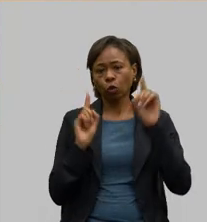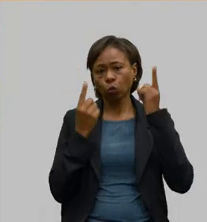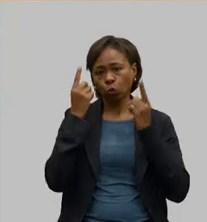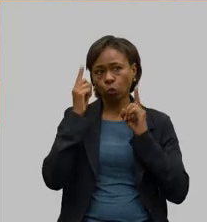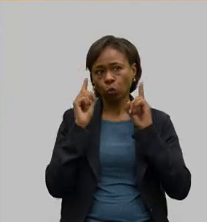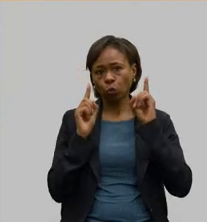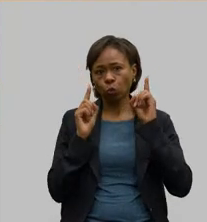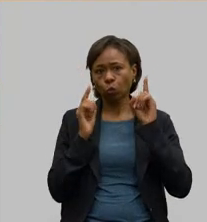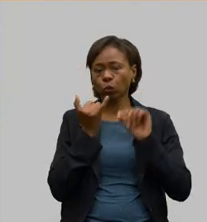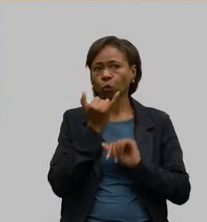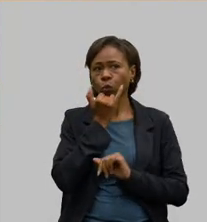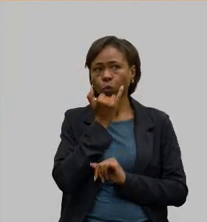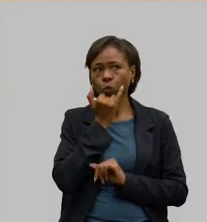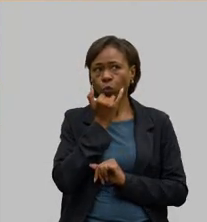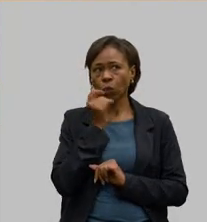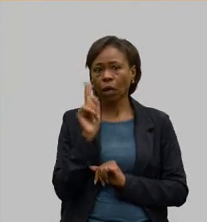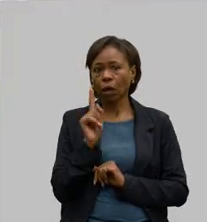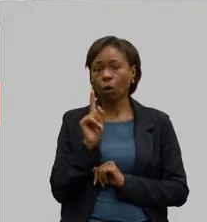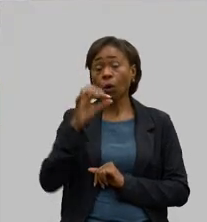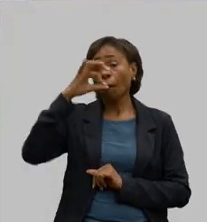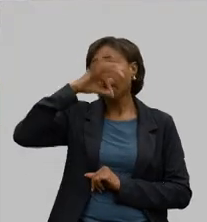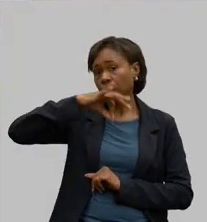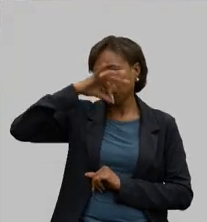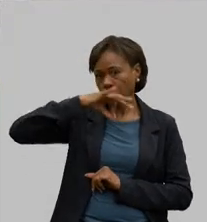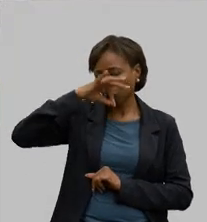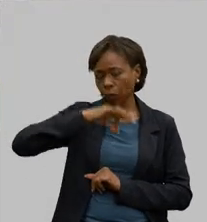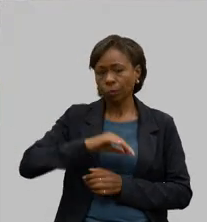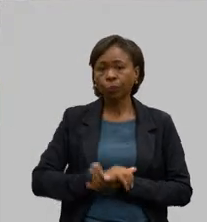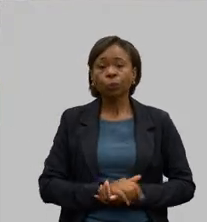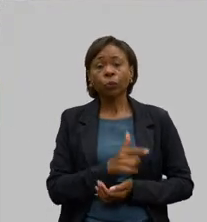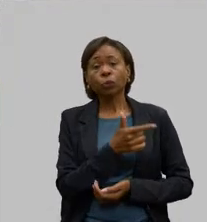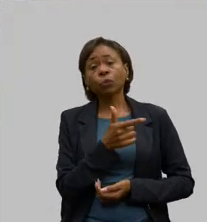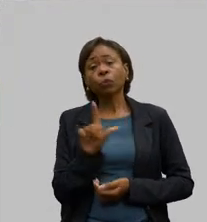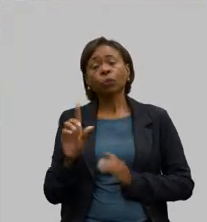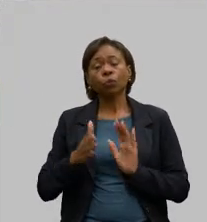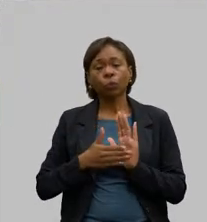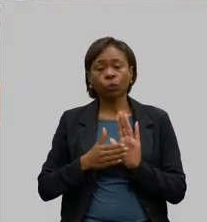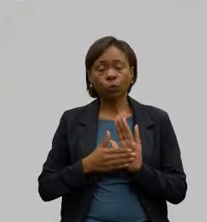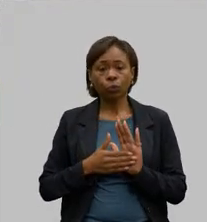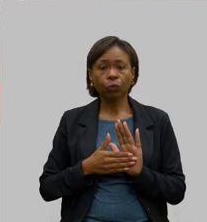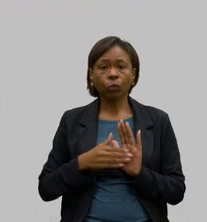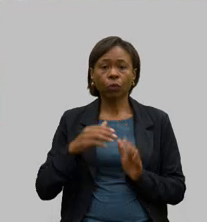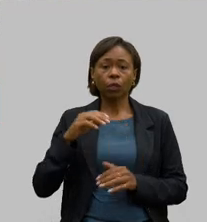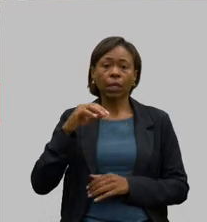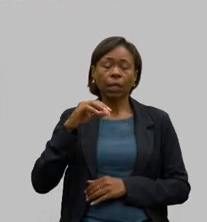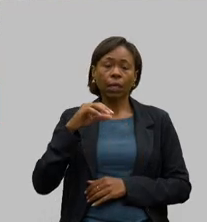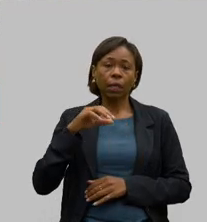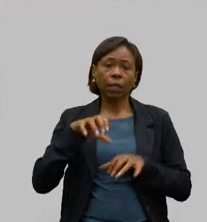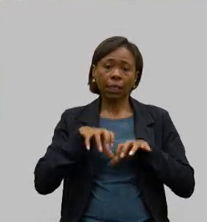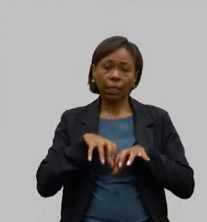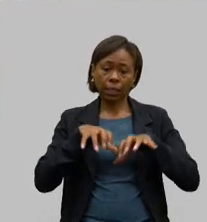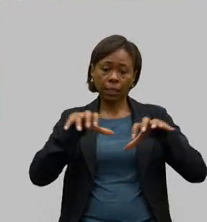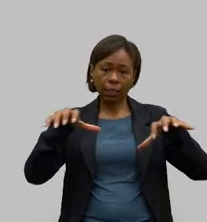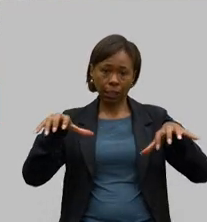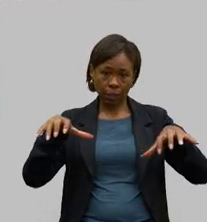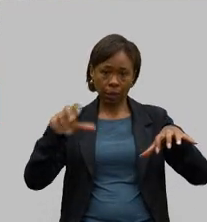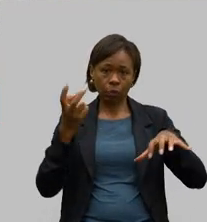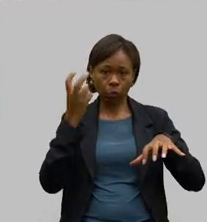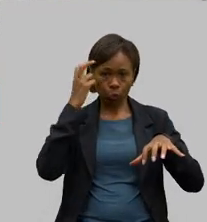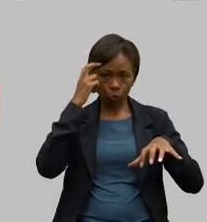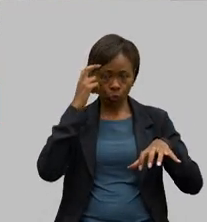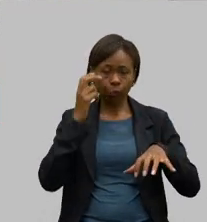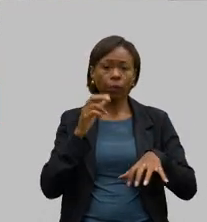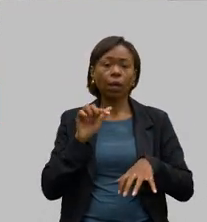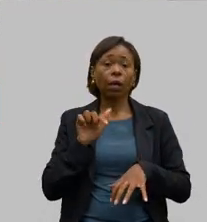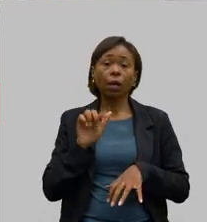desculpe eh no peru o descentra cultura e aí eu quero fazer uma parte para agradecer a essa casa por